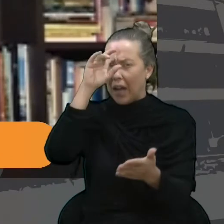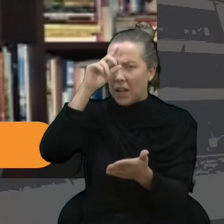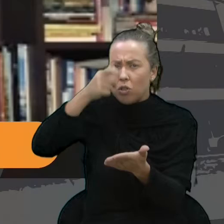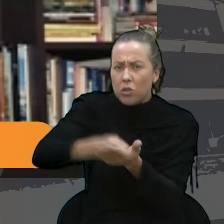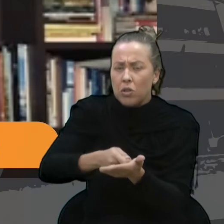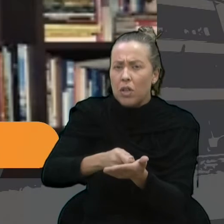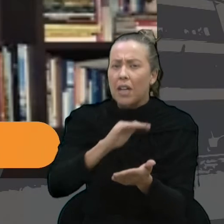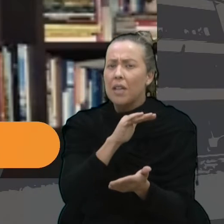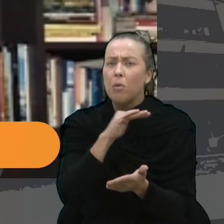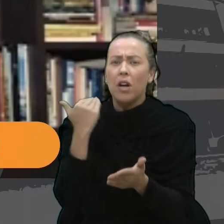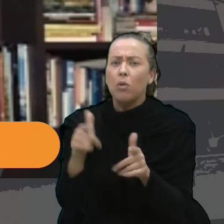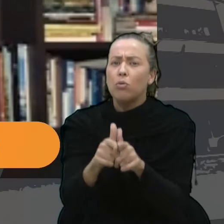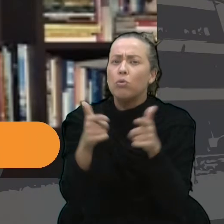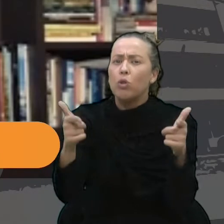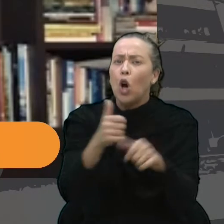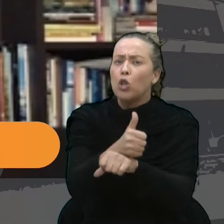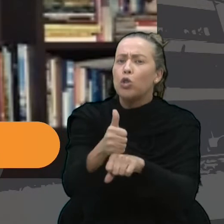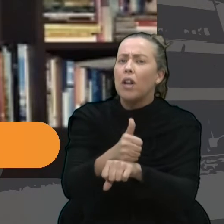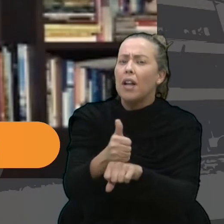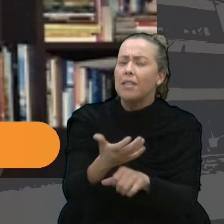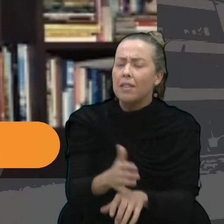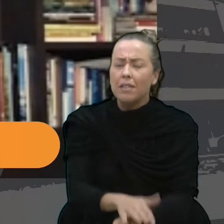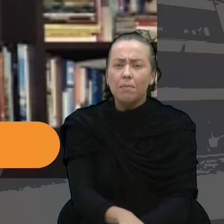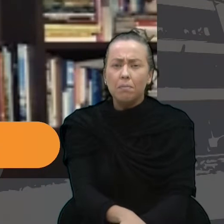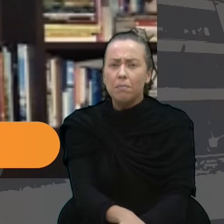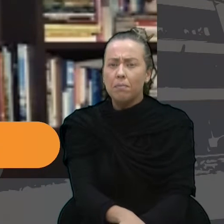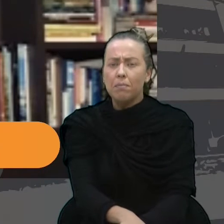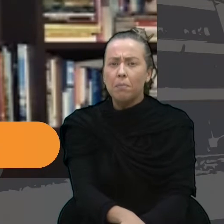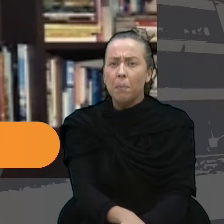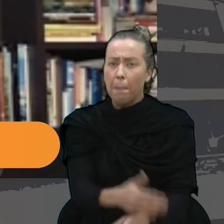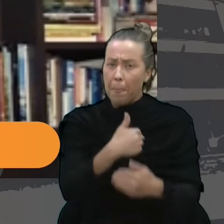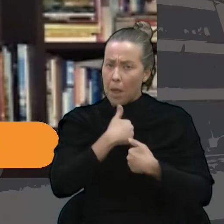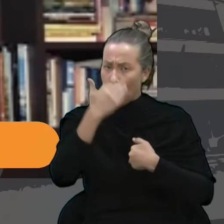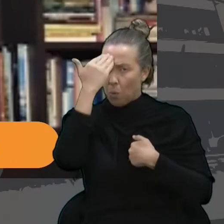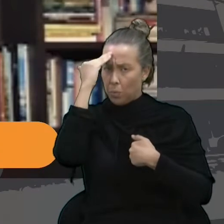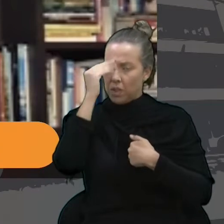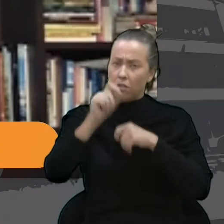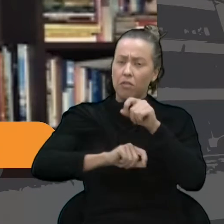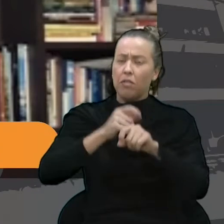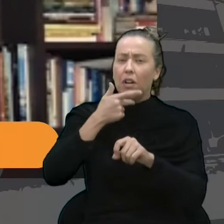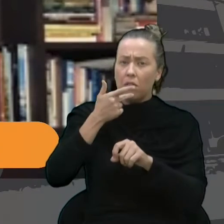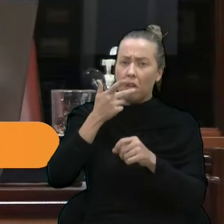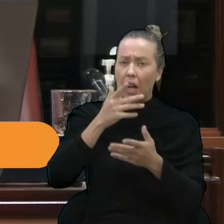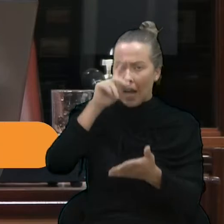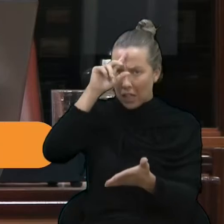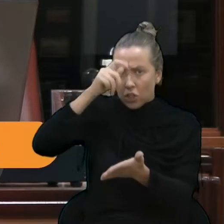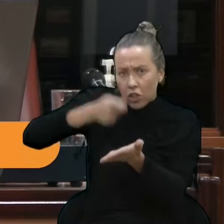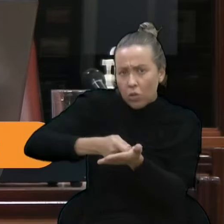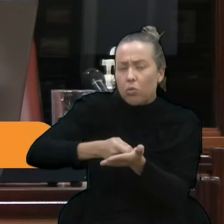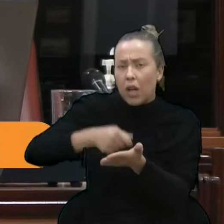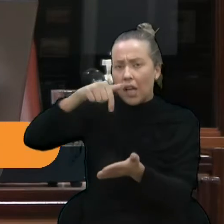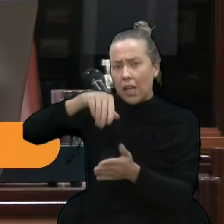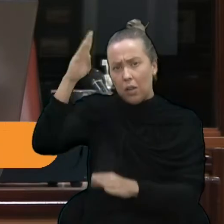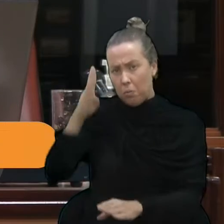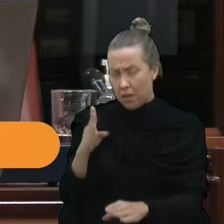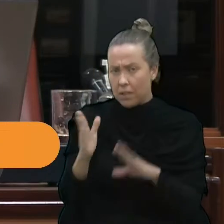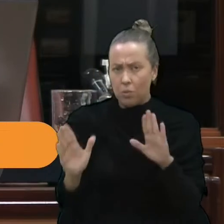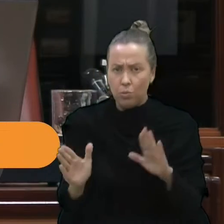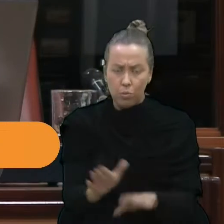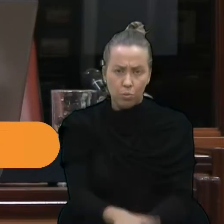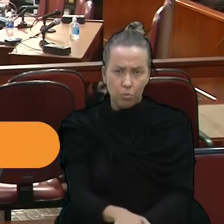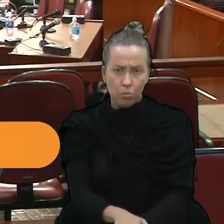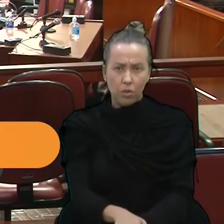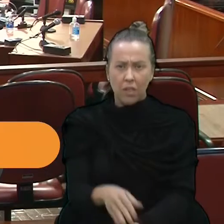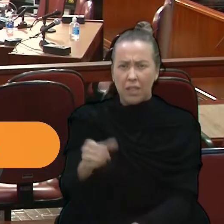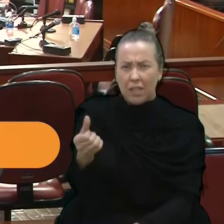matou jornalistas? No meu entender, ele se refere à ditadura militar no Brasil.